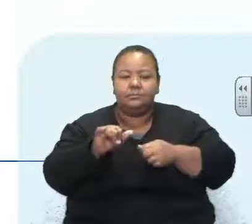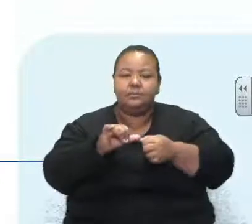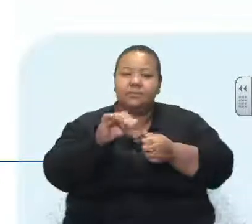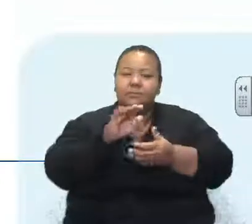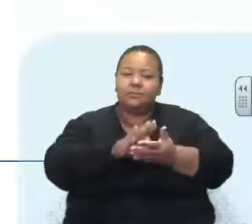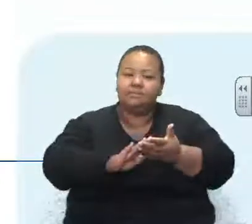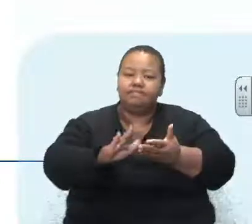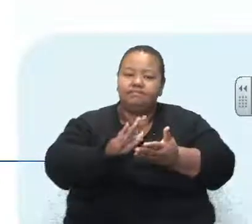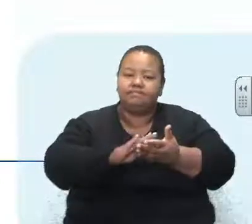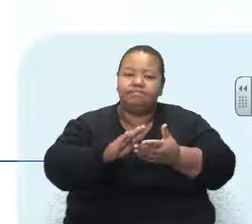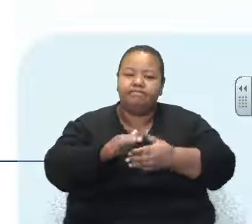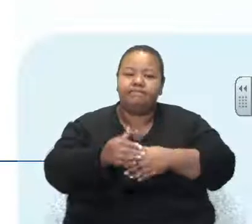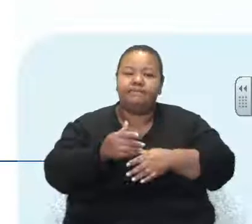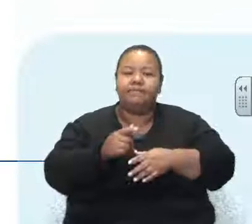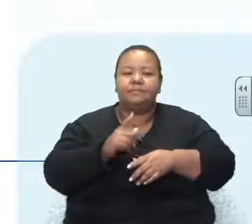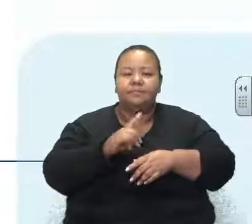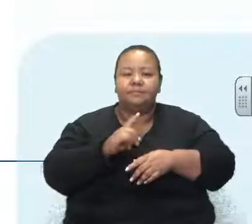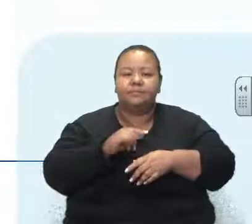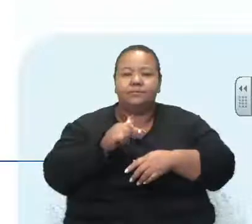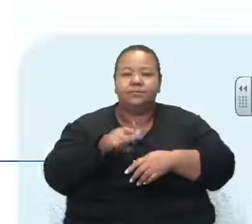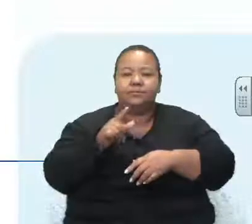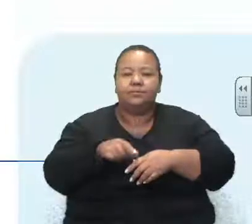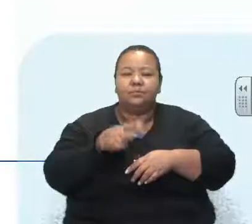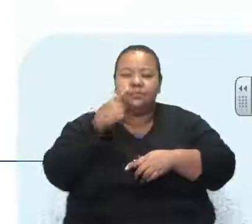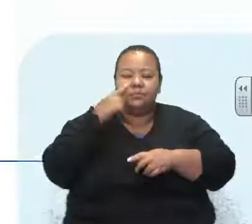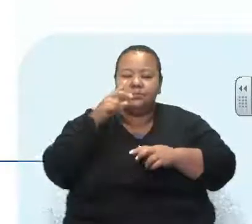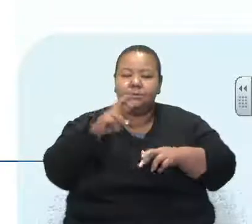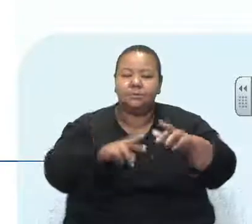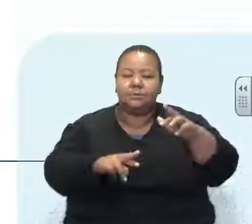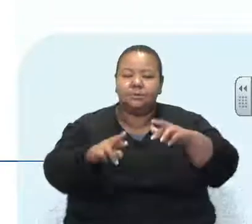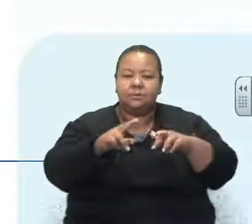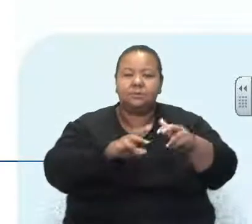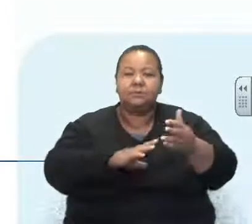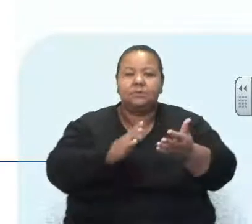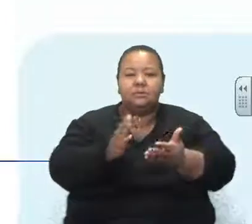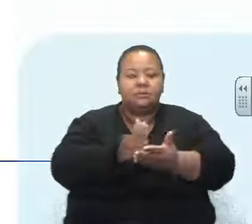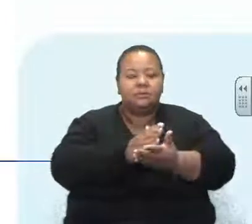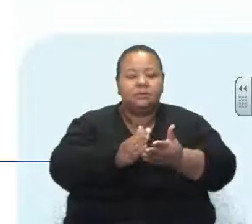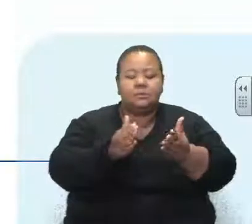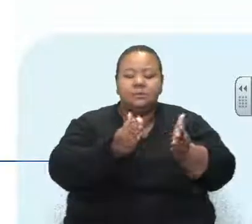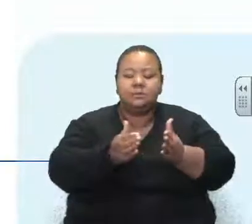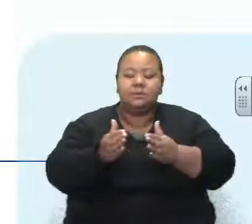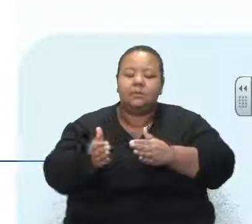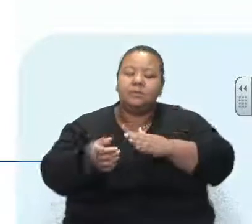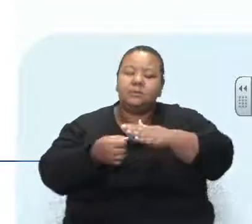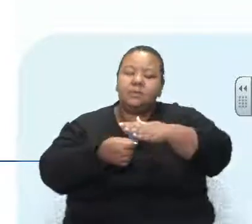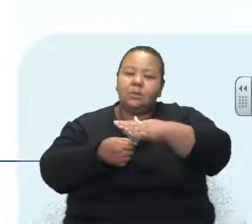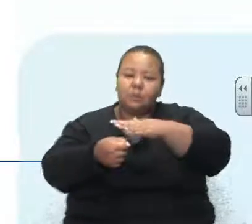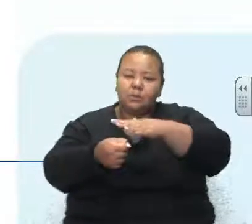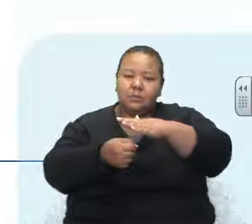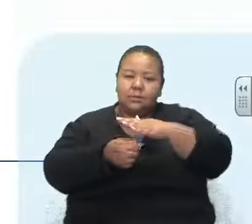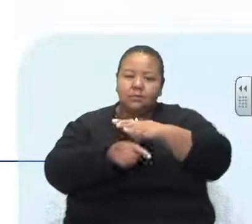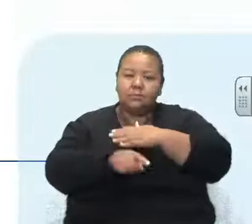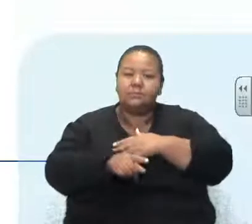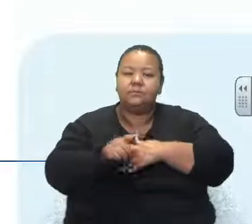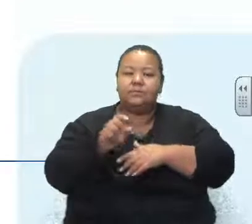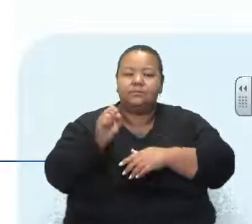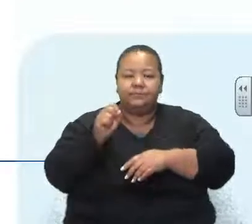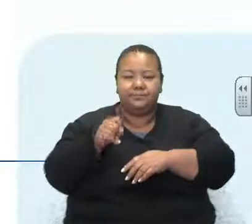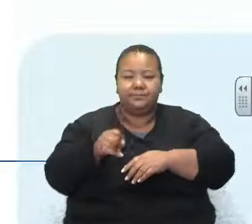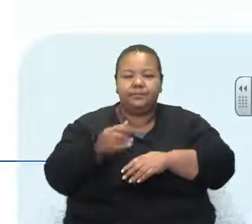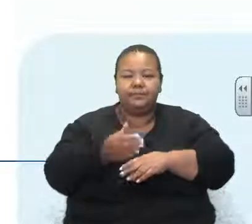valor, é um valor alto. E aí nós temos que analisar o quê? A segmentação do mercado. Com essa segmentação do mercado, aí